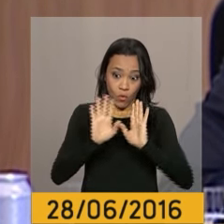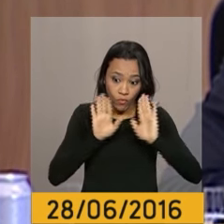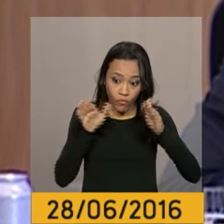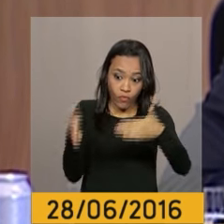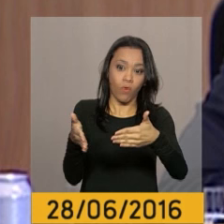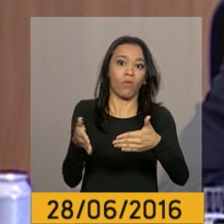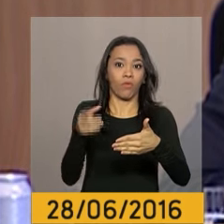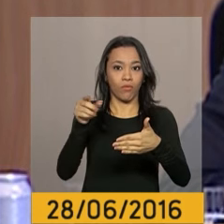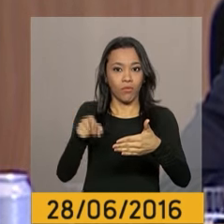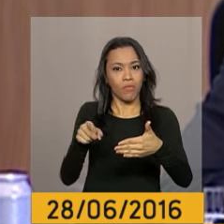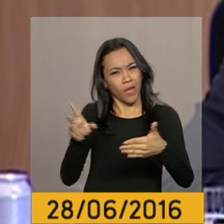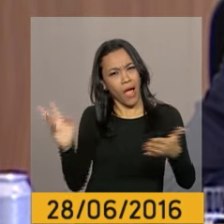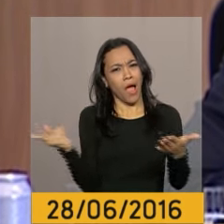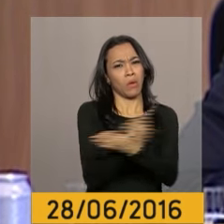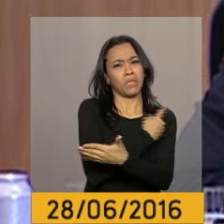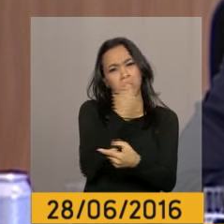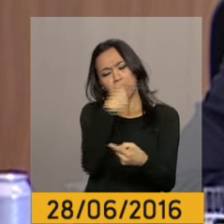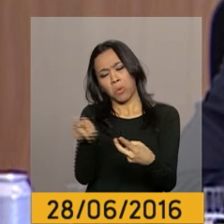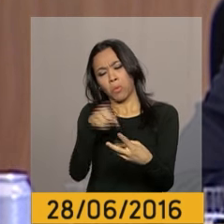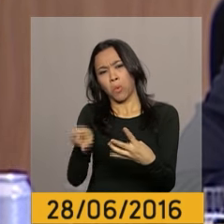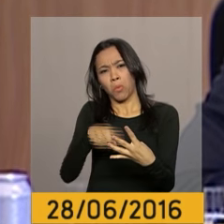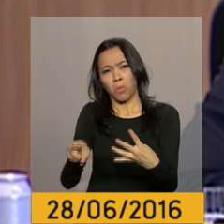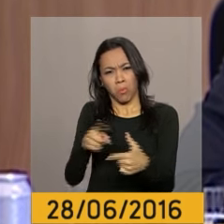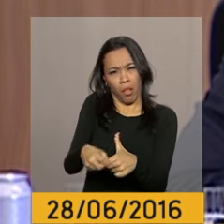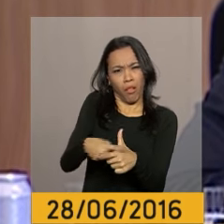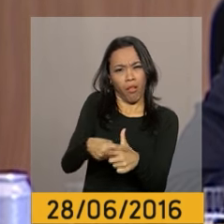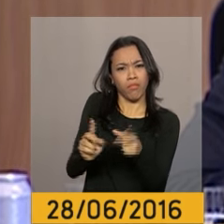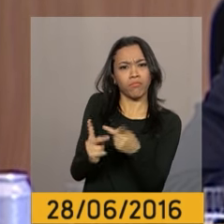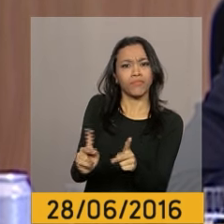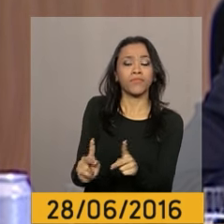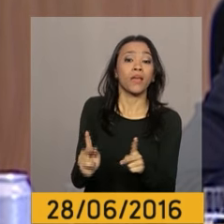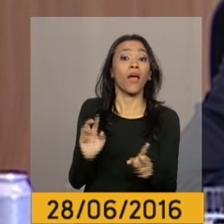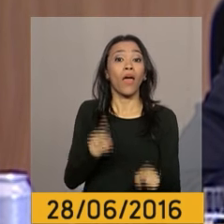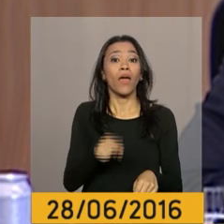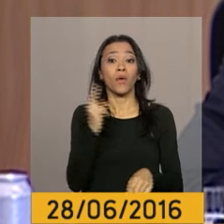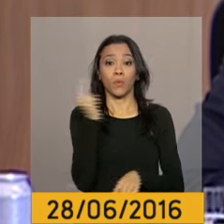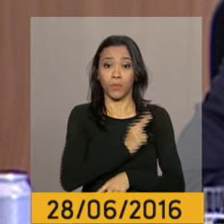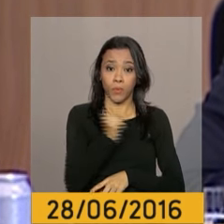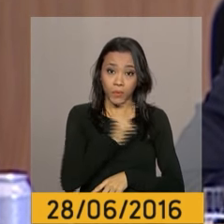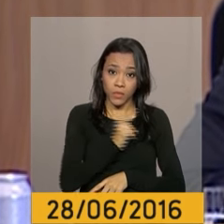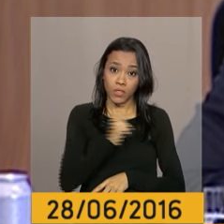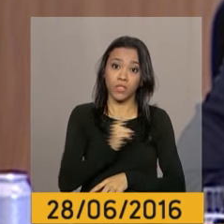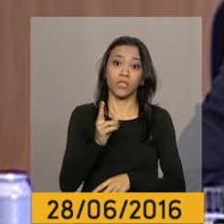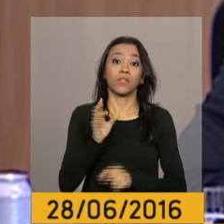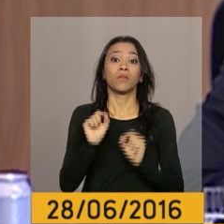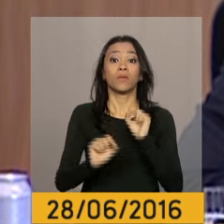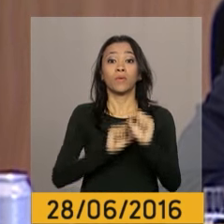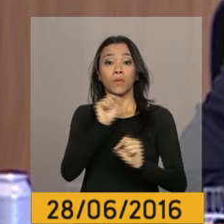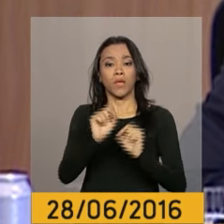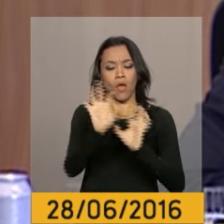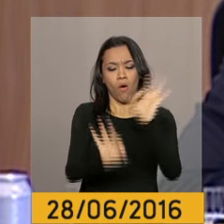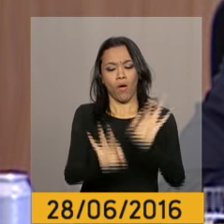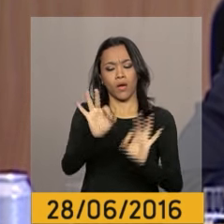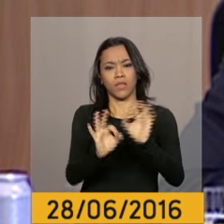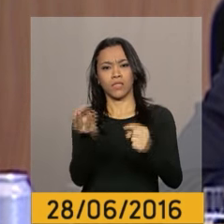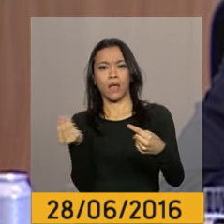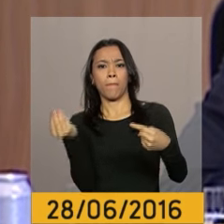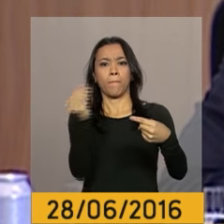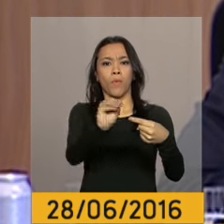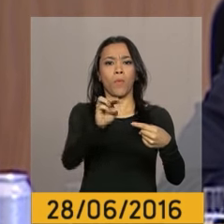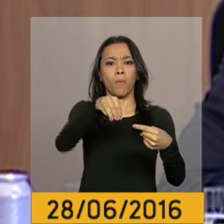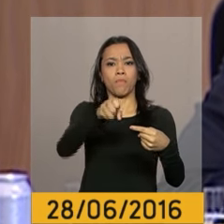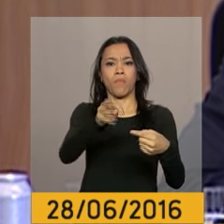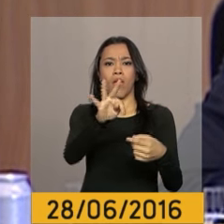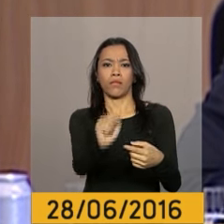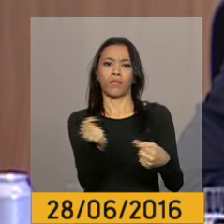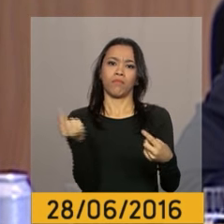após eventuais choques, é fundamental o gerenciamento das expectativas no sistema de meta.